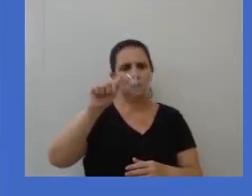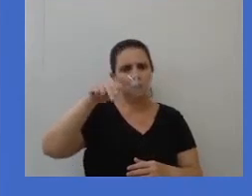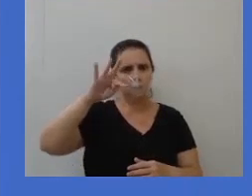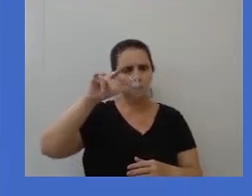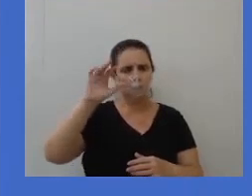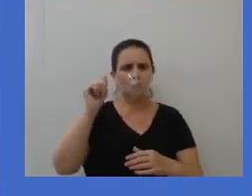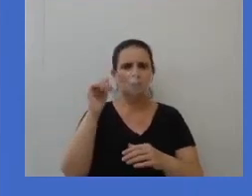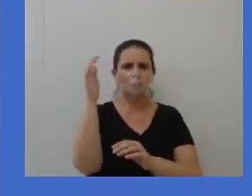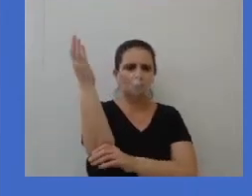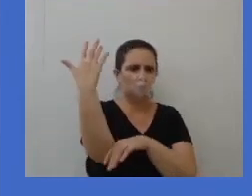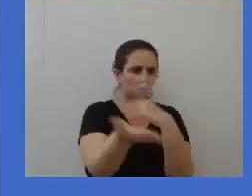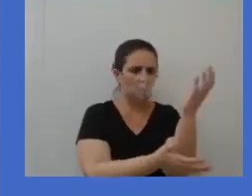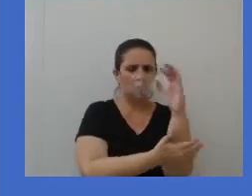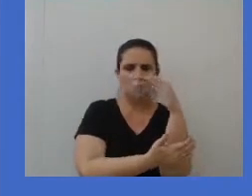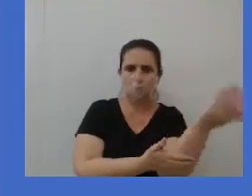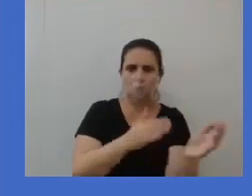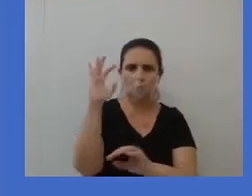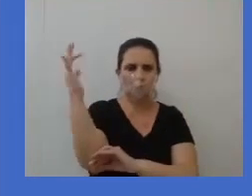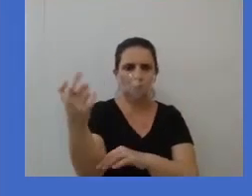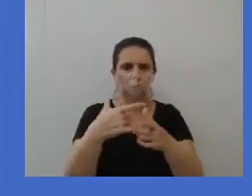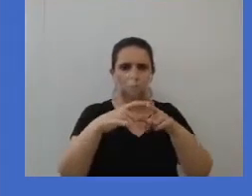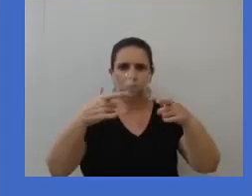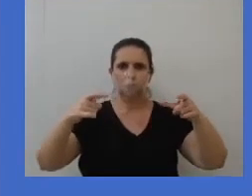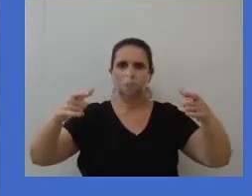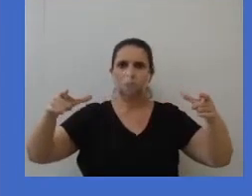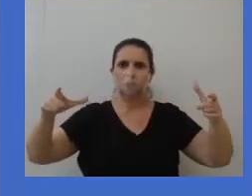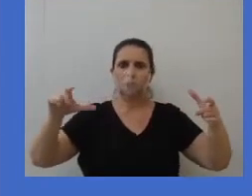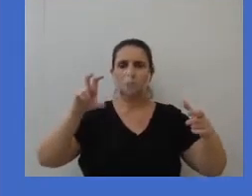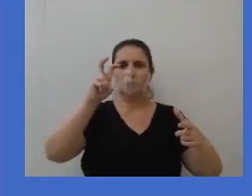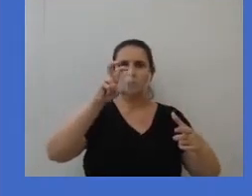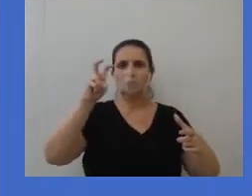a devastação da cobertura vegetal cresceu